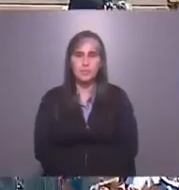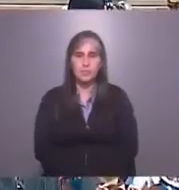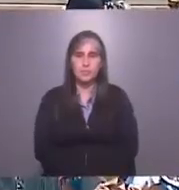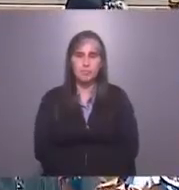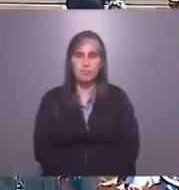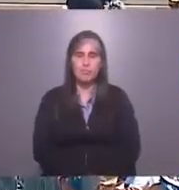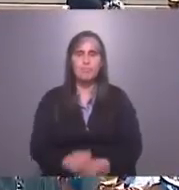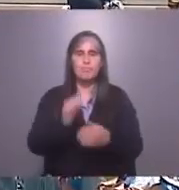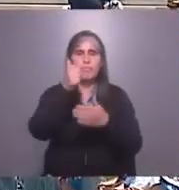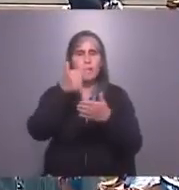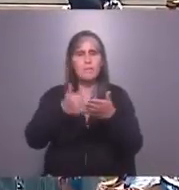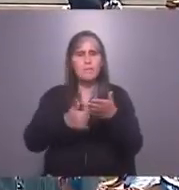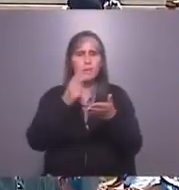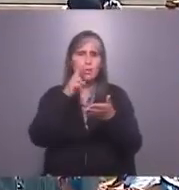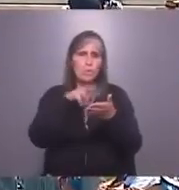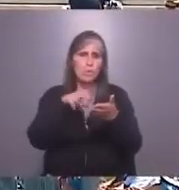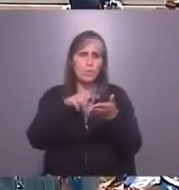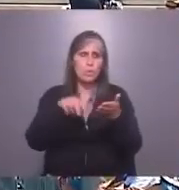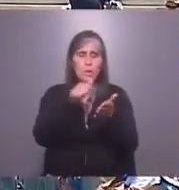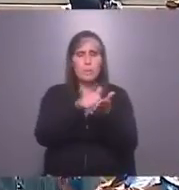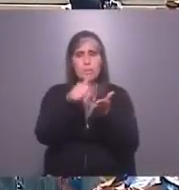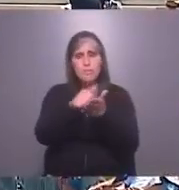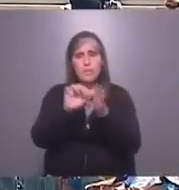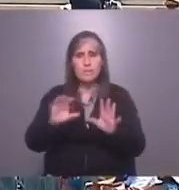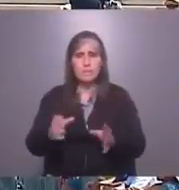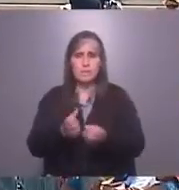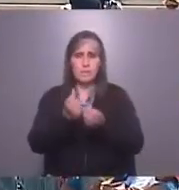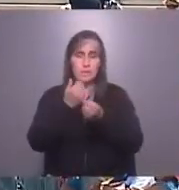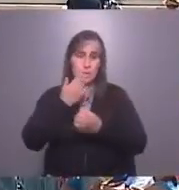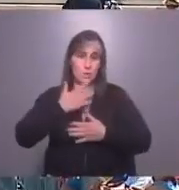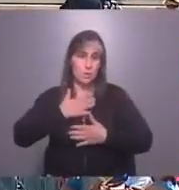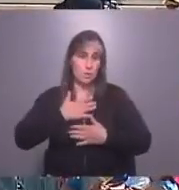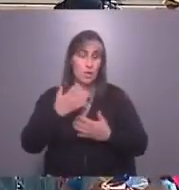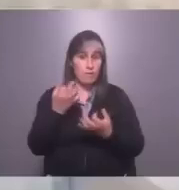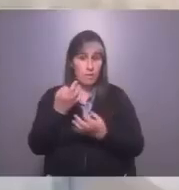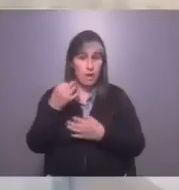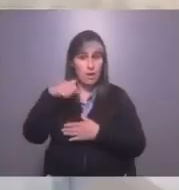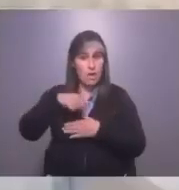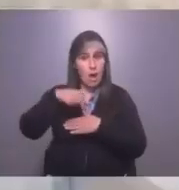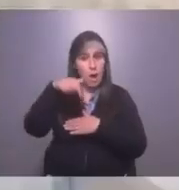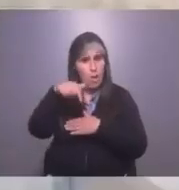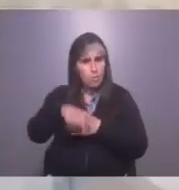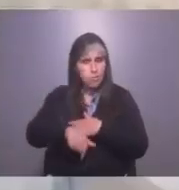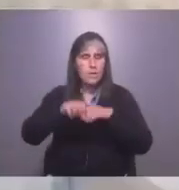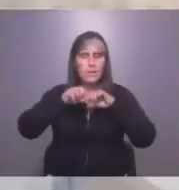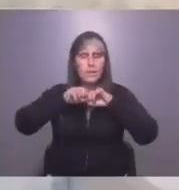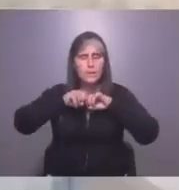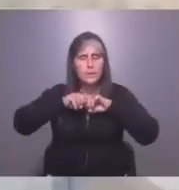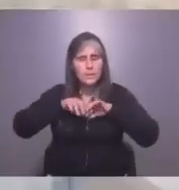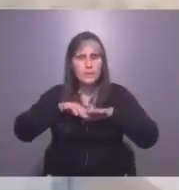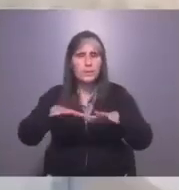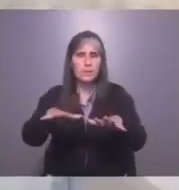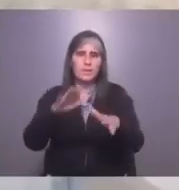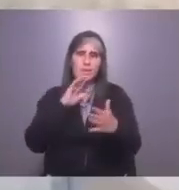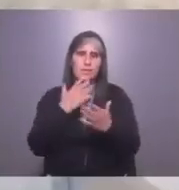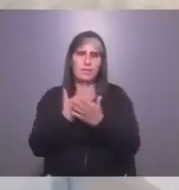O Evangelho da nossa salvação continua a ressoar em nossos dias e isso nos enche de